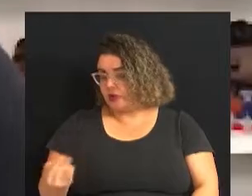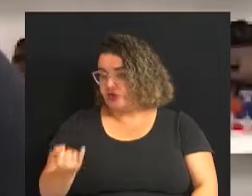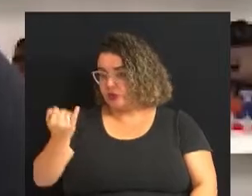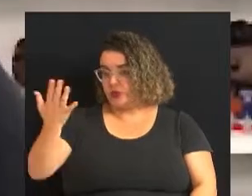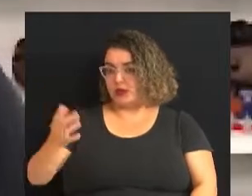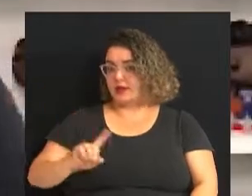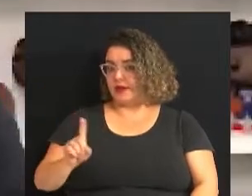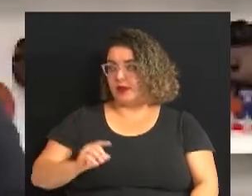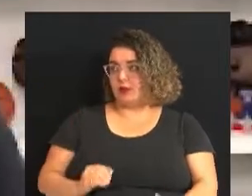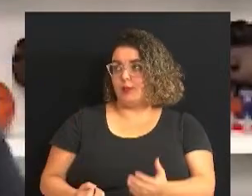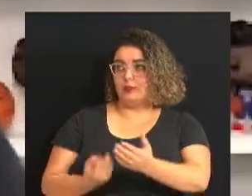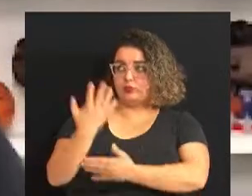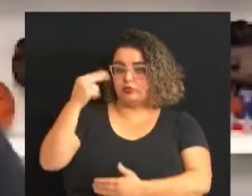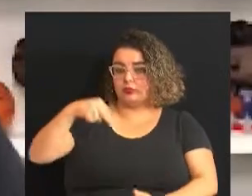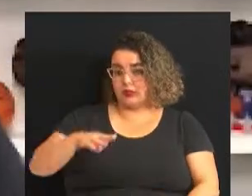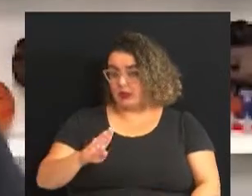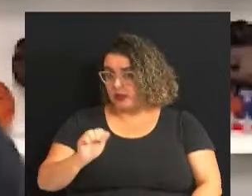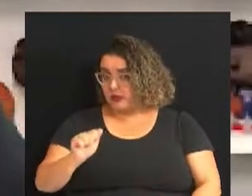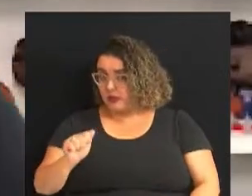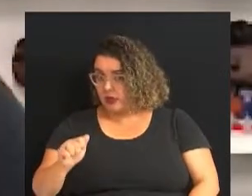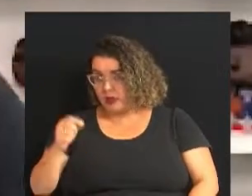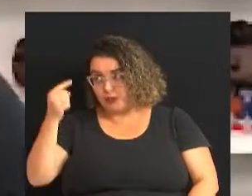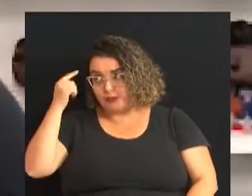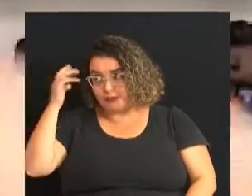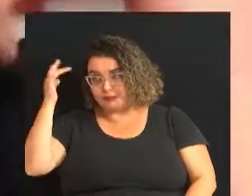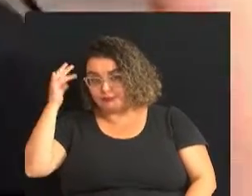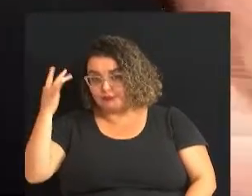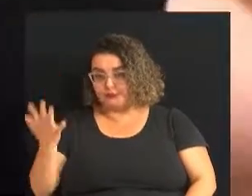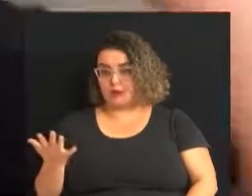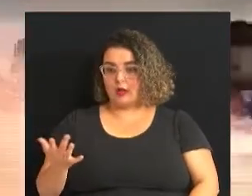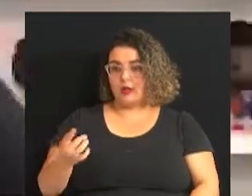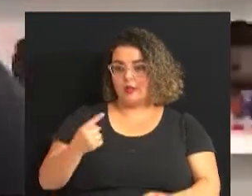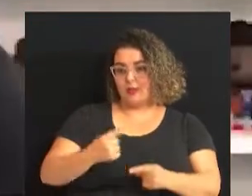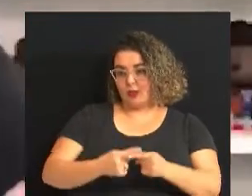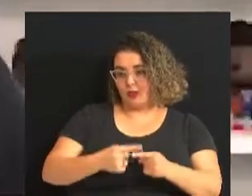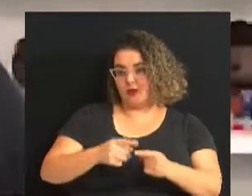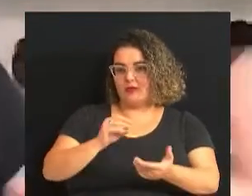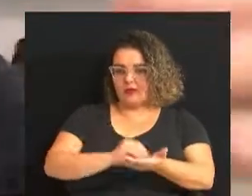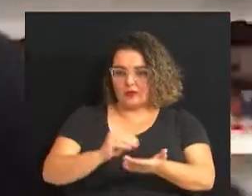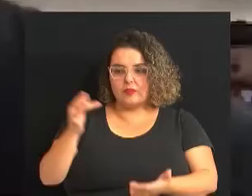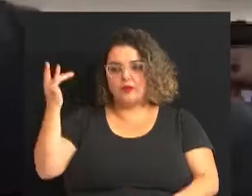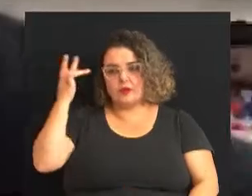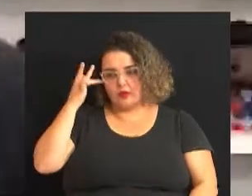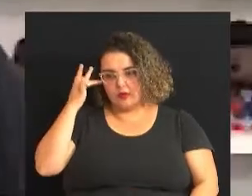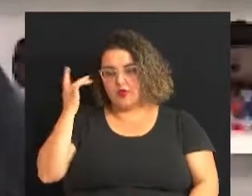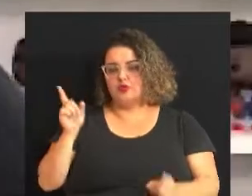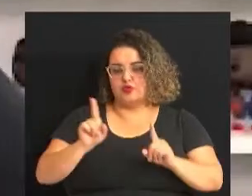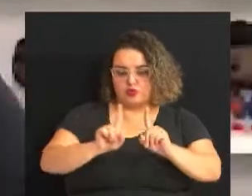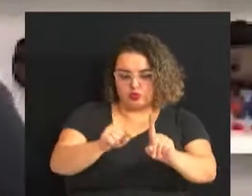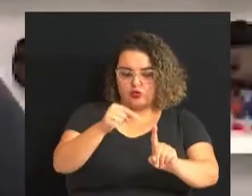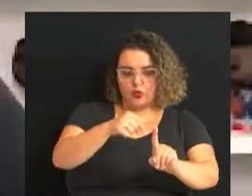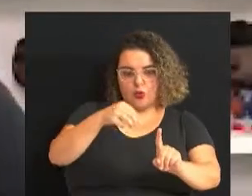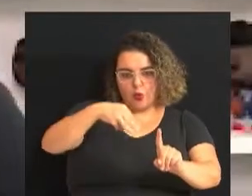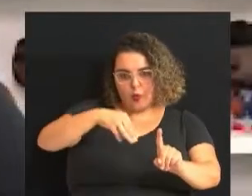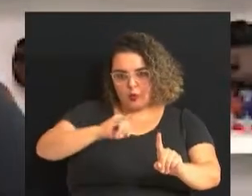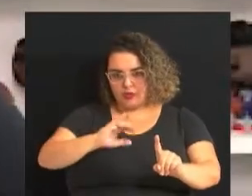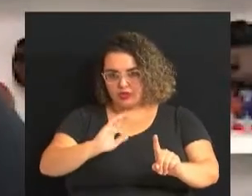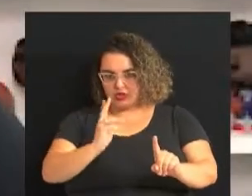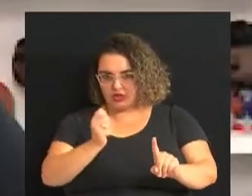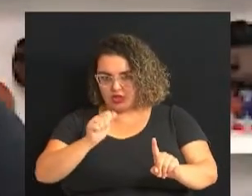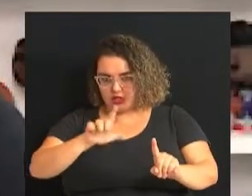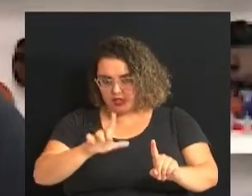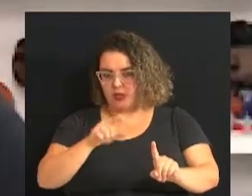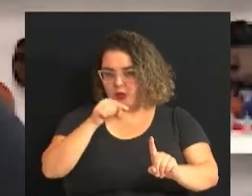na NBA como eles imaginavam. Por quê? Por conta da imaturidade, e mesmo jogando ao lado do Michael Jordan, de jogadores ali famosos na época do